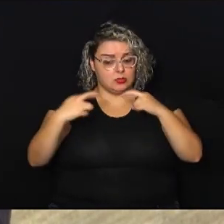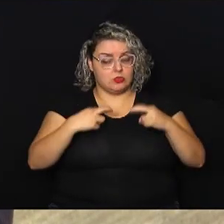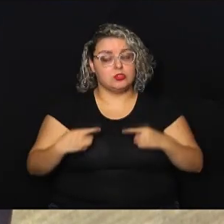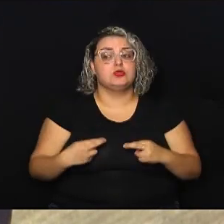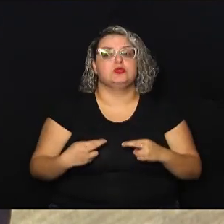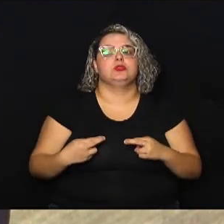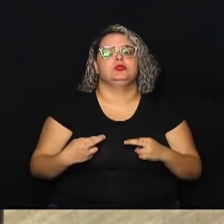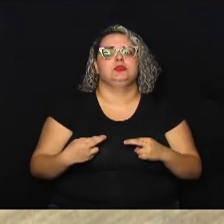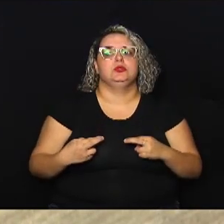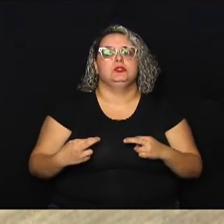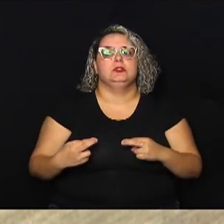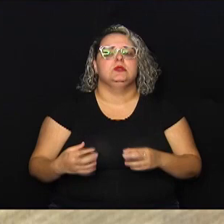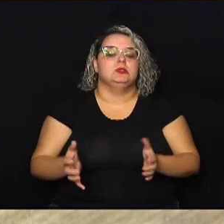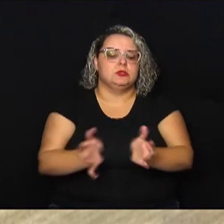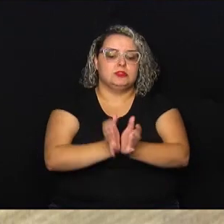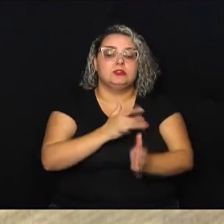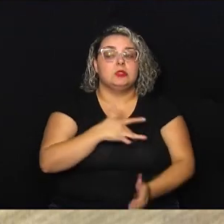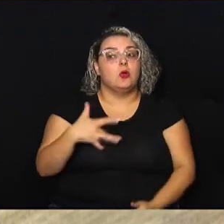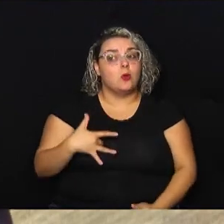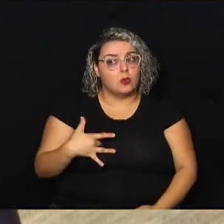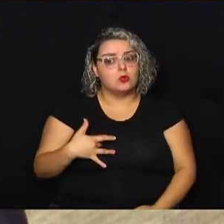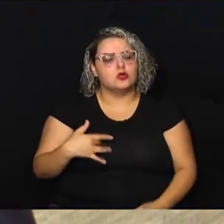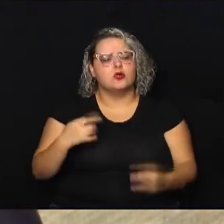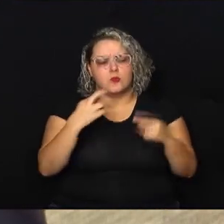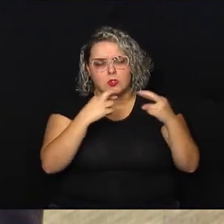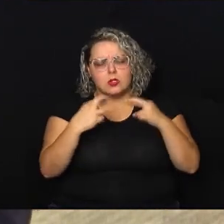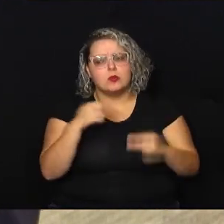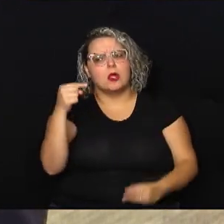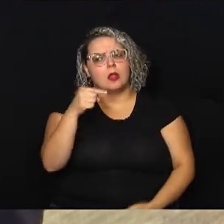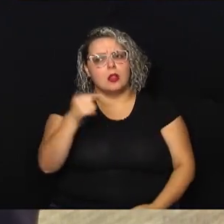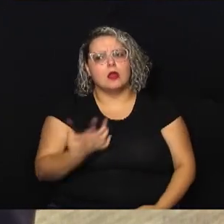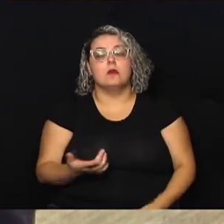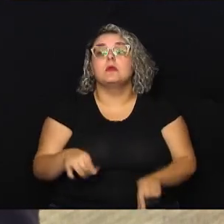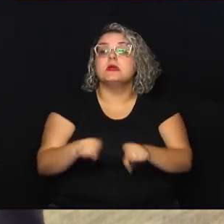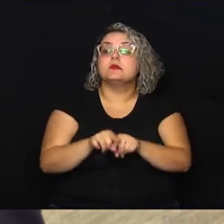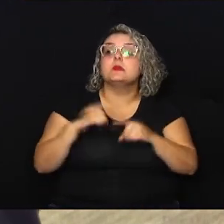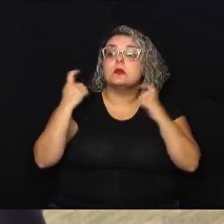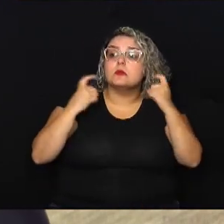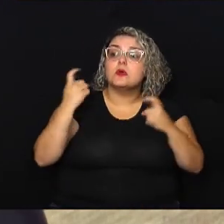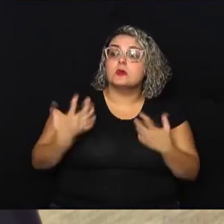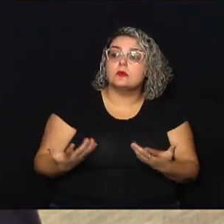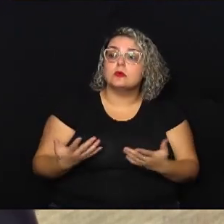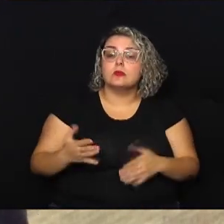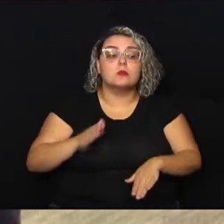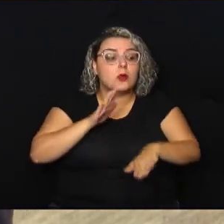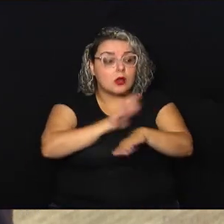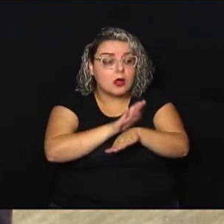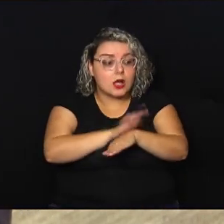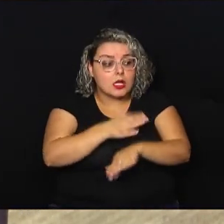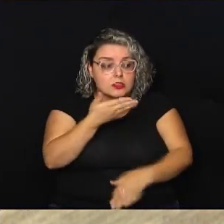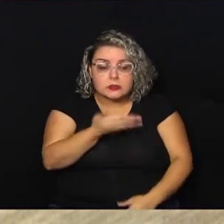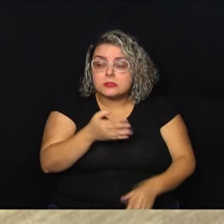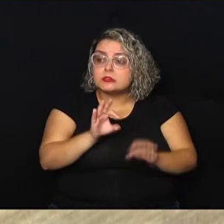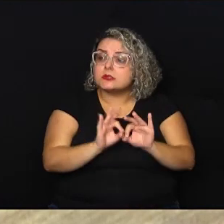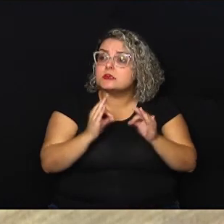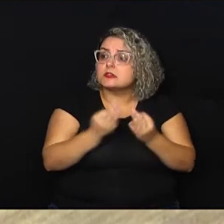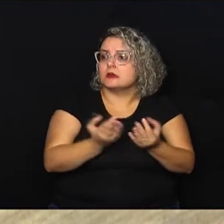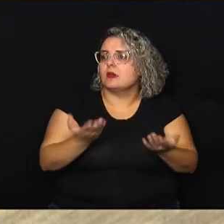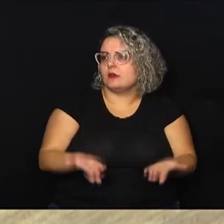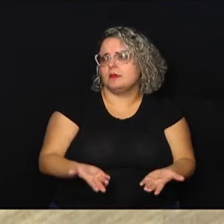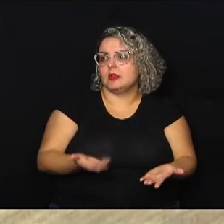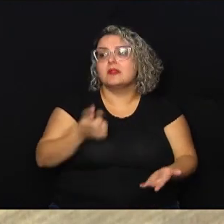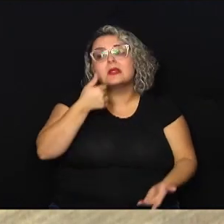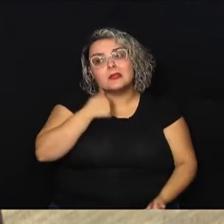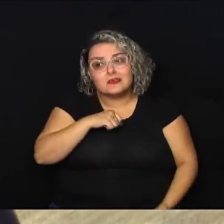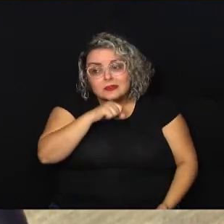Departamento de Vigilância Sanitária, fazer essa fiscalização, mas também a preocupação quanto à assistência das famílias, das mães